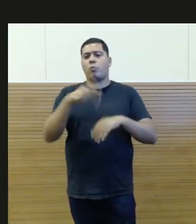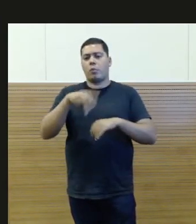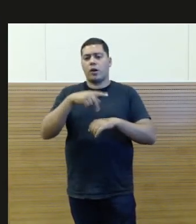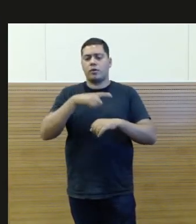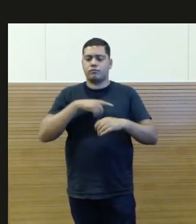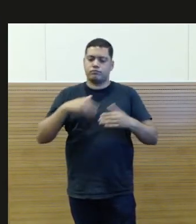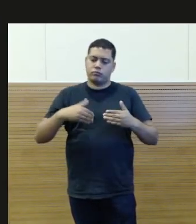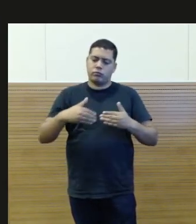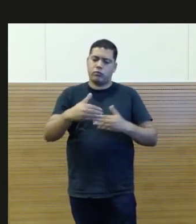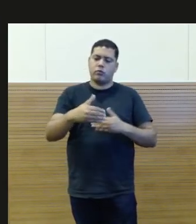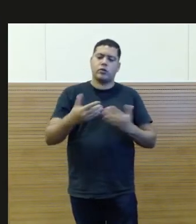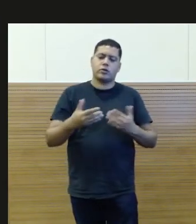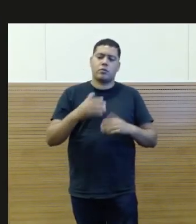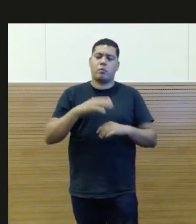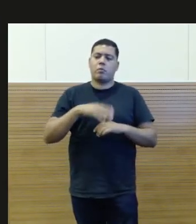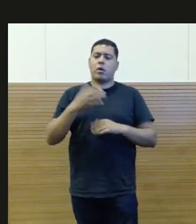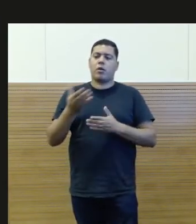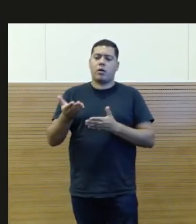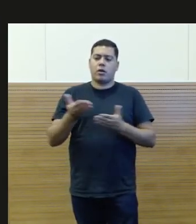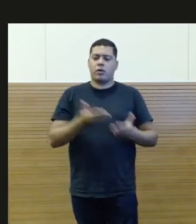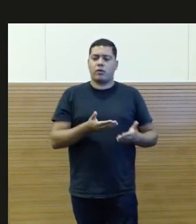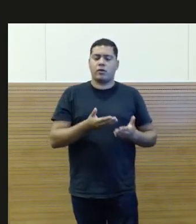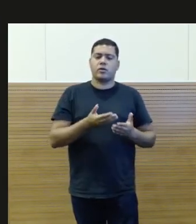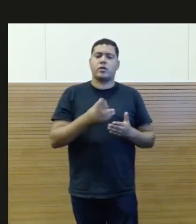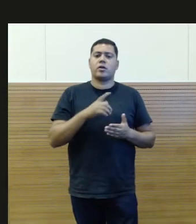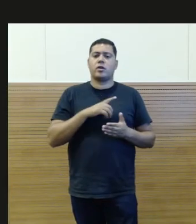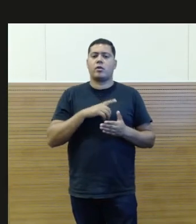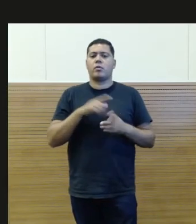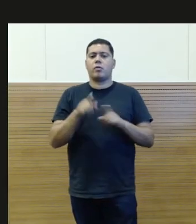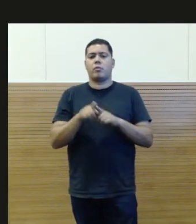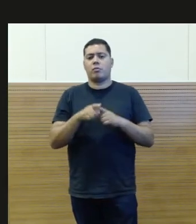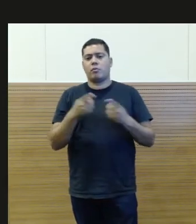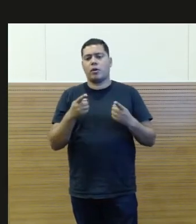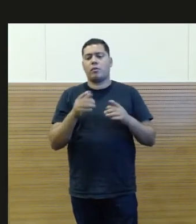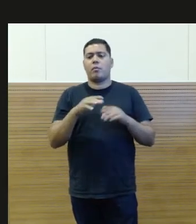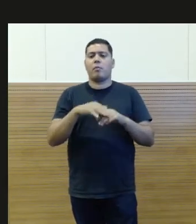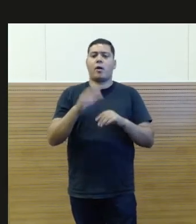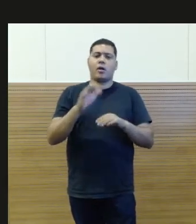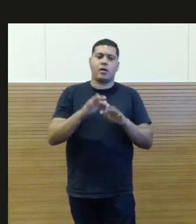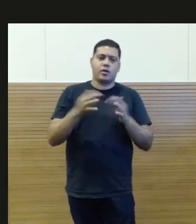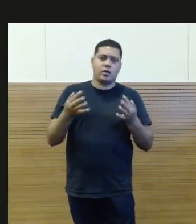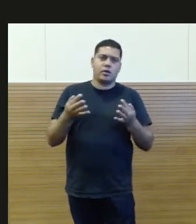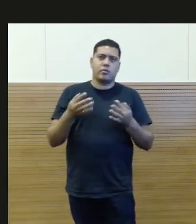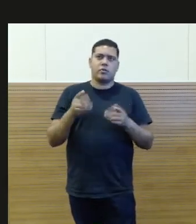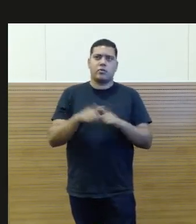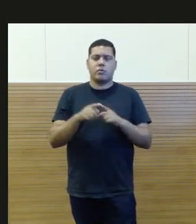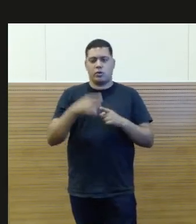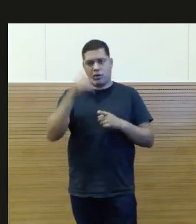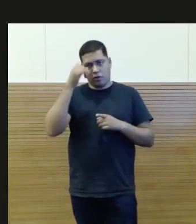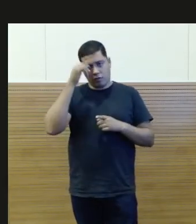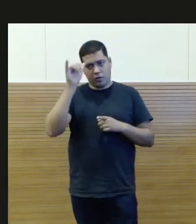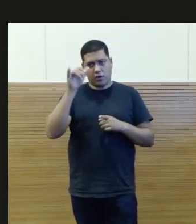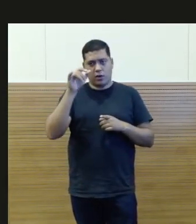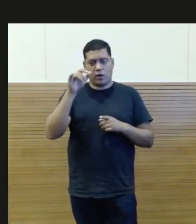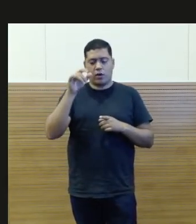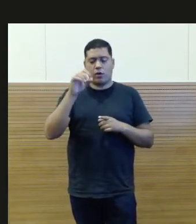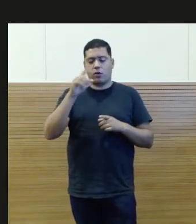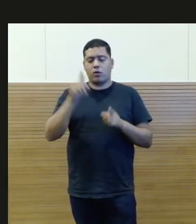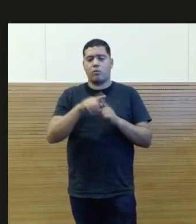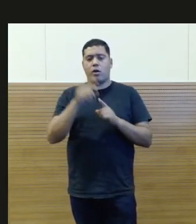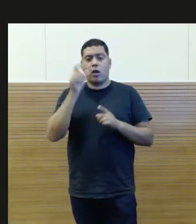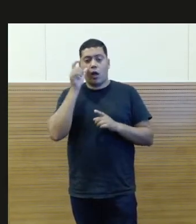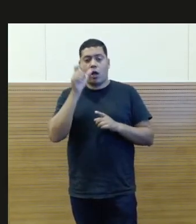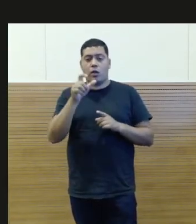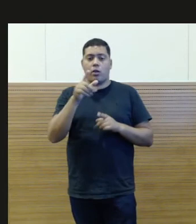também. Mais do que trazer e colocar informação de maneira simples, né, e alertar a população sobre a presença excessiva